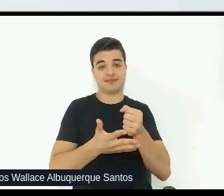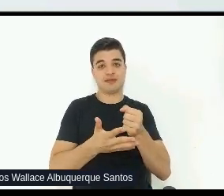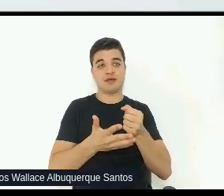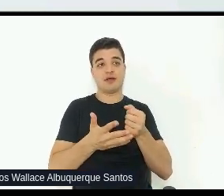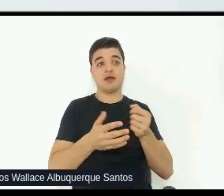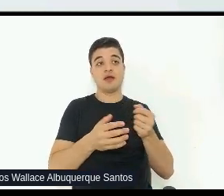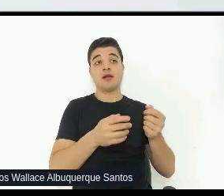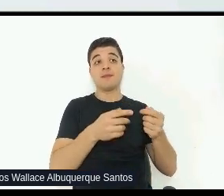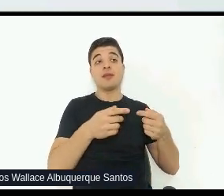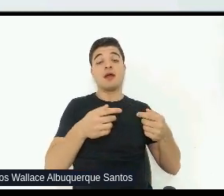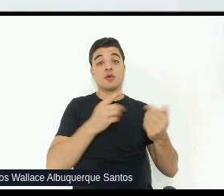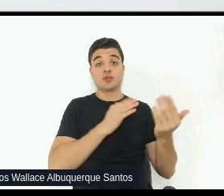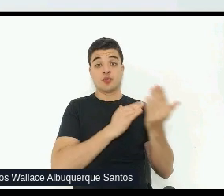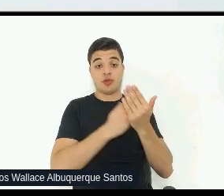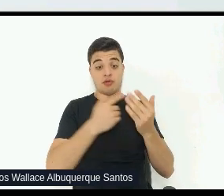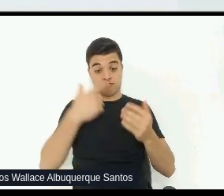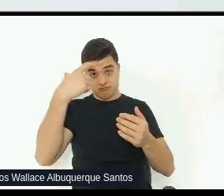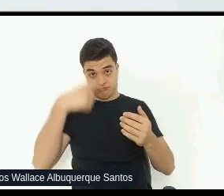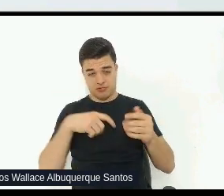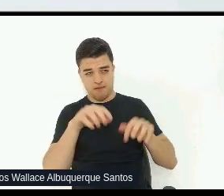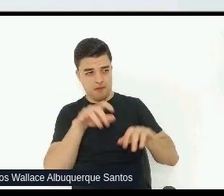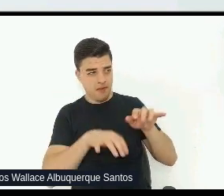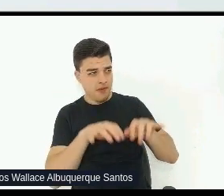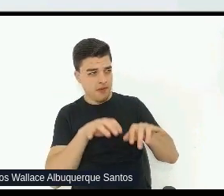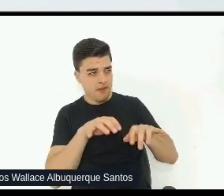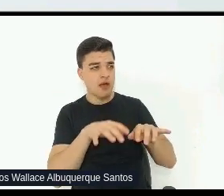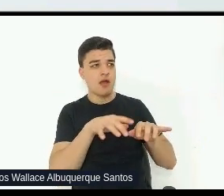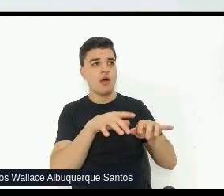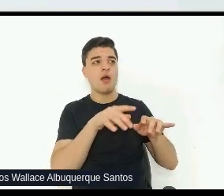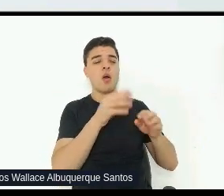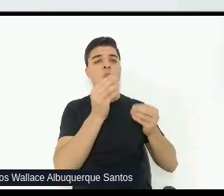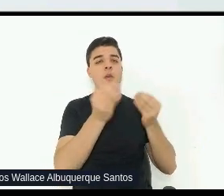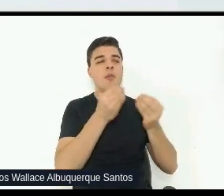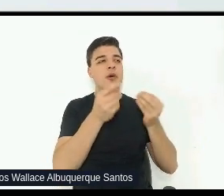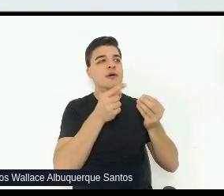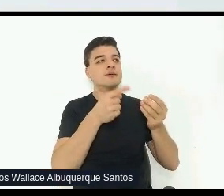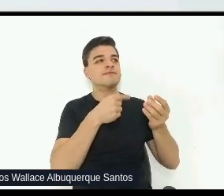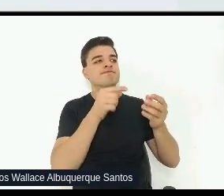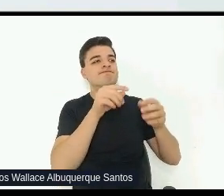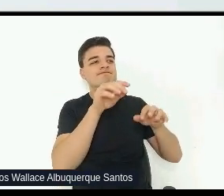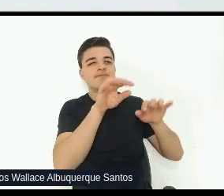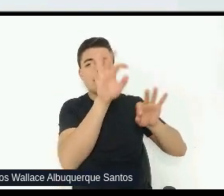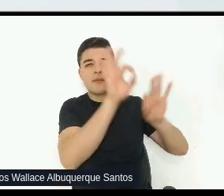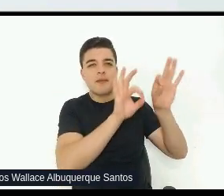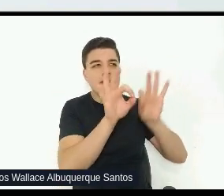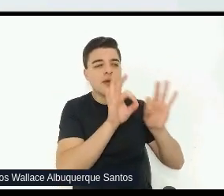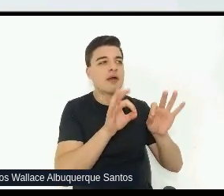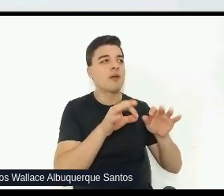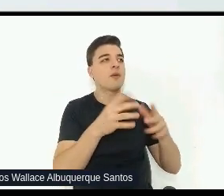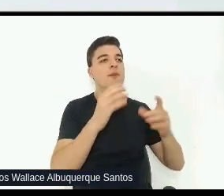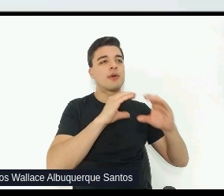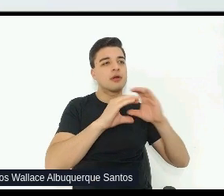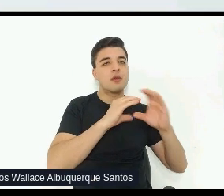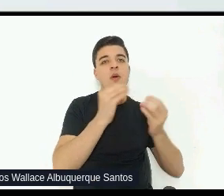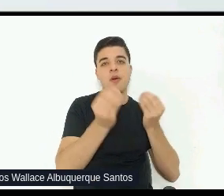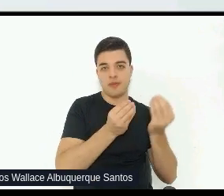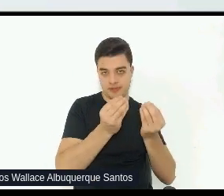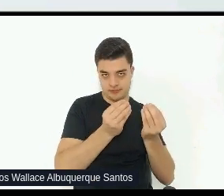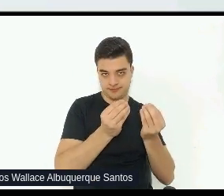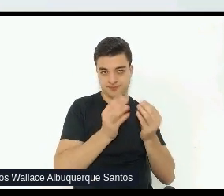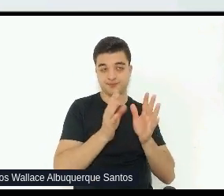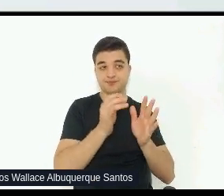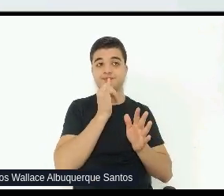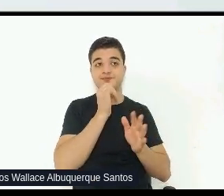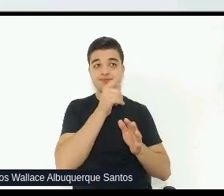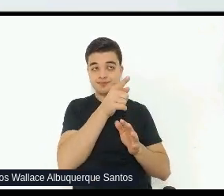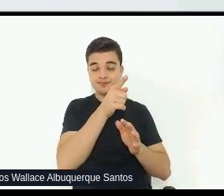ou absorver uma comunicação. Então, por exemplo, eu trago aqui um exemplo da página do YouTube ali da